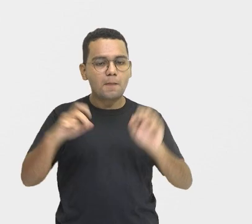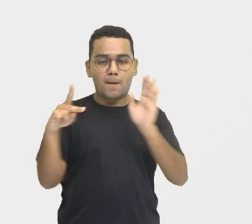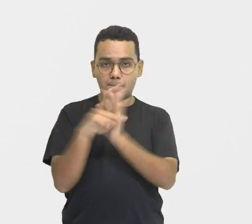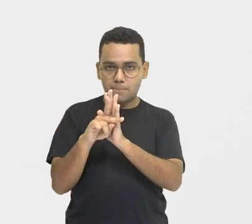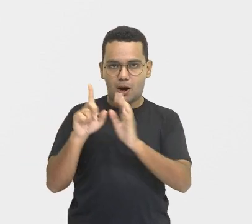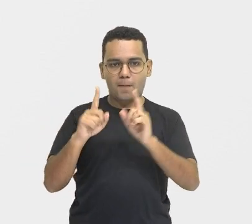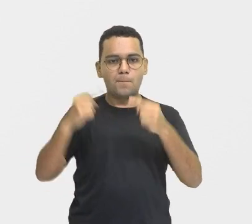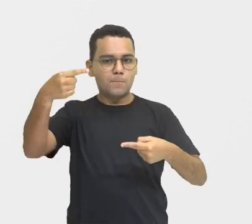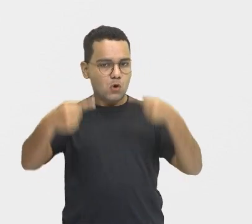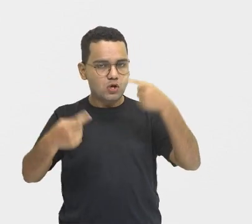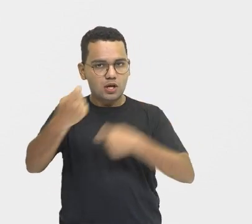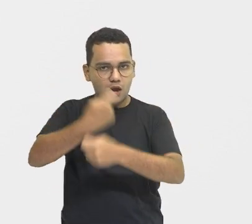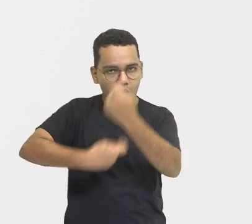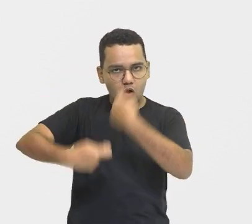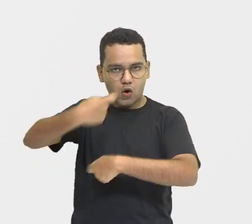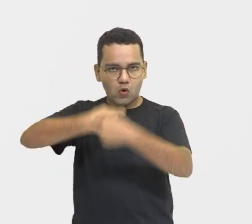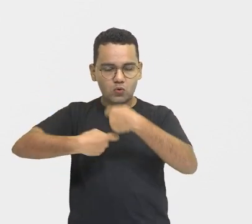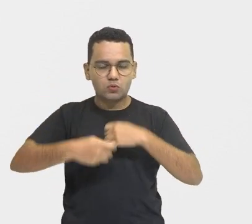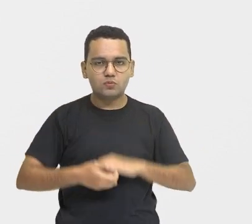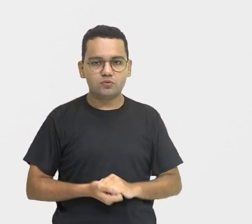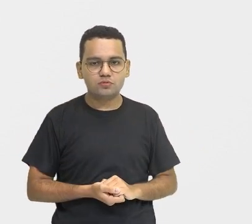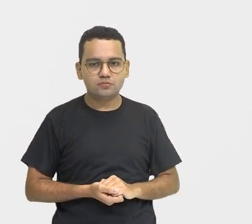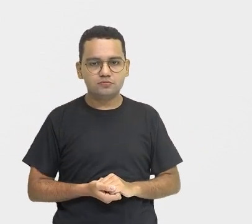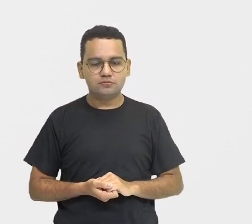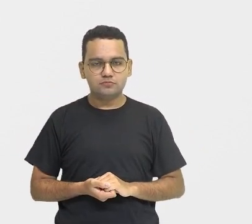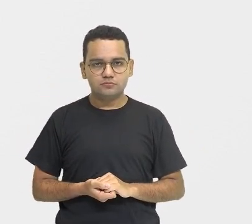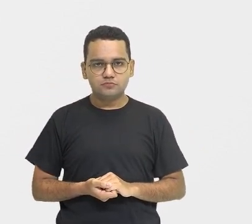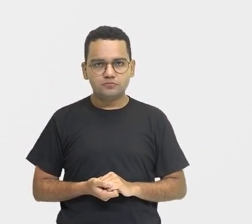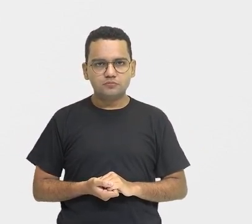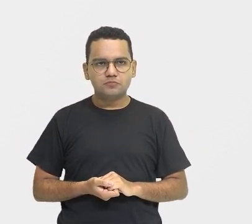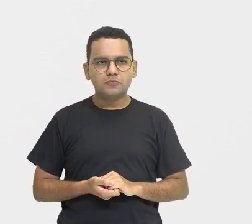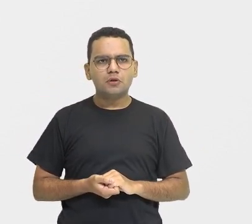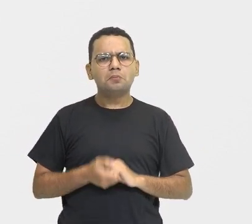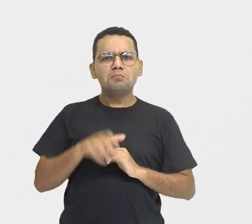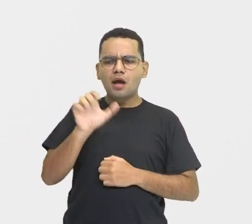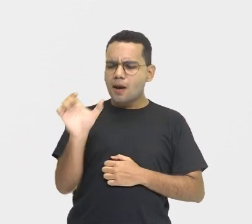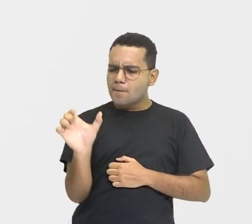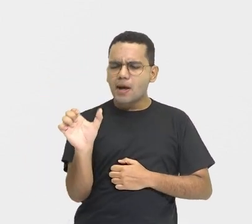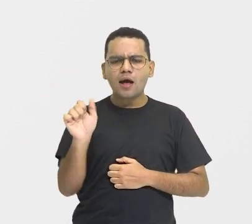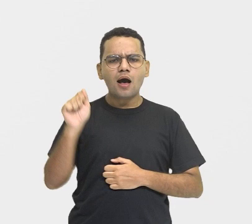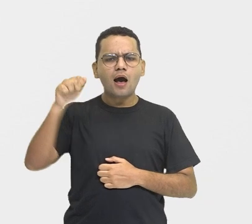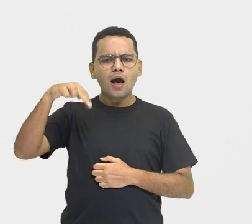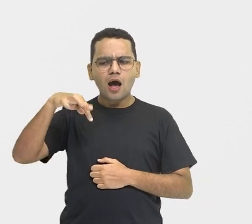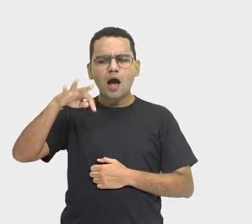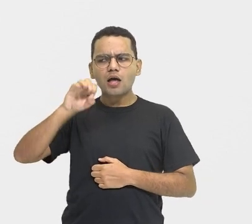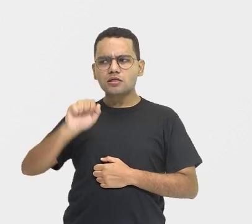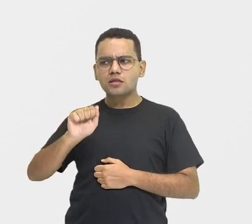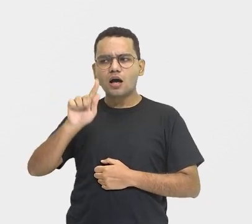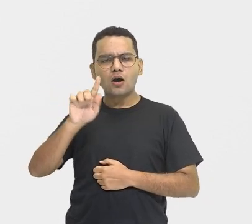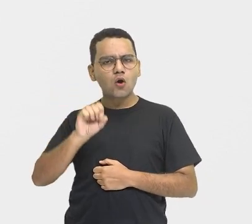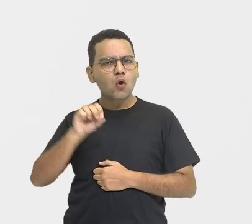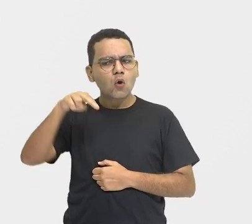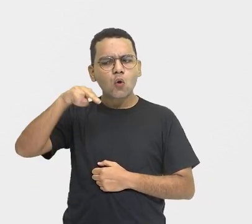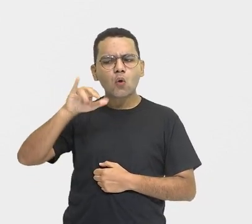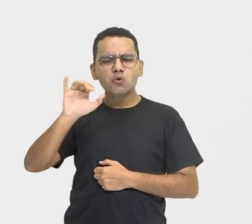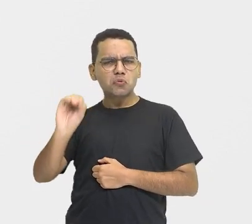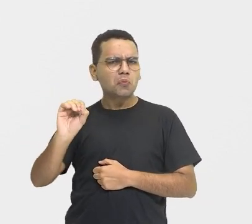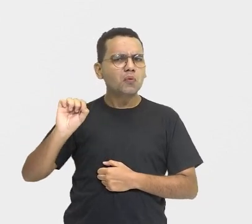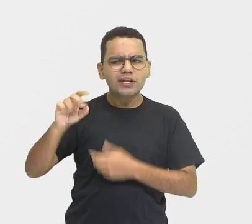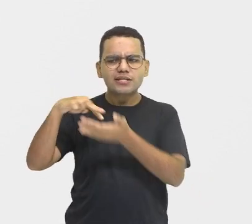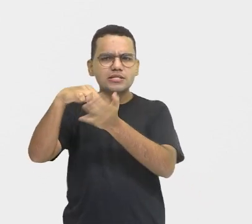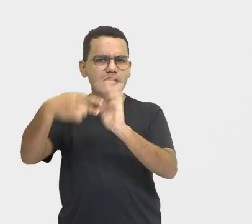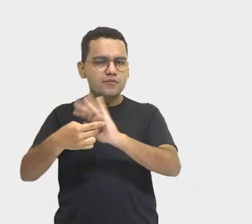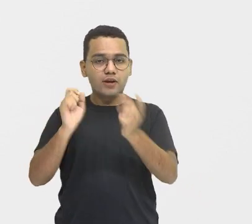políticos, econômicos, antagônicos, tá? Professor, o que significa a palavra antagônico, tá? Oposto,